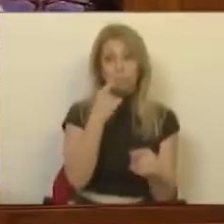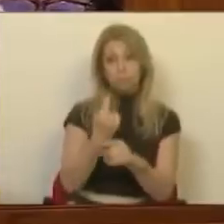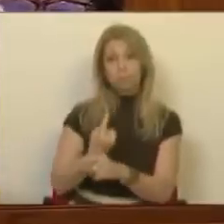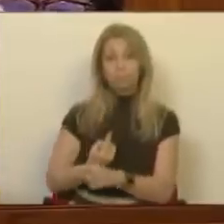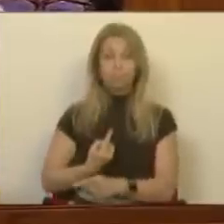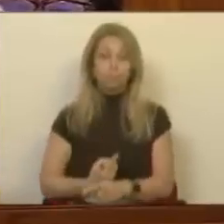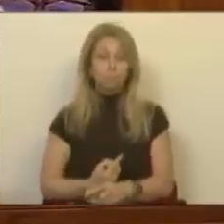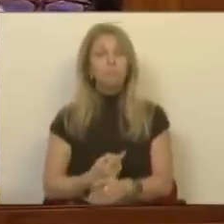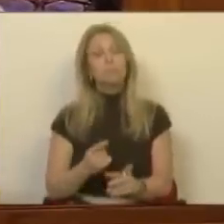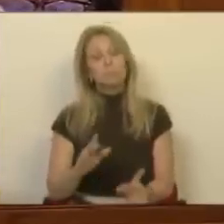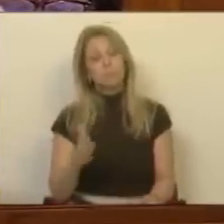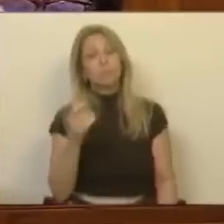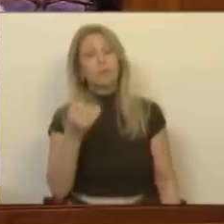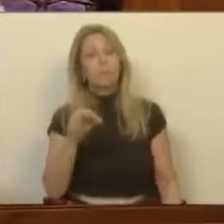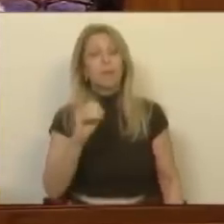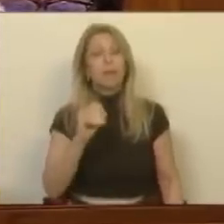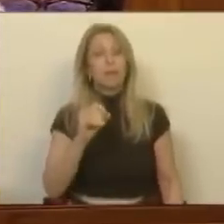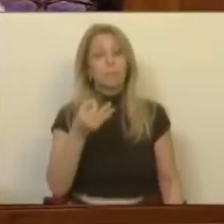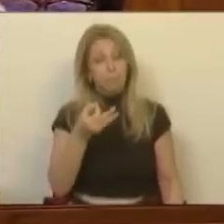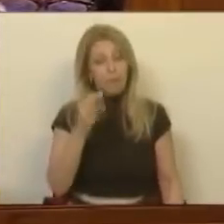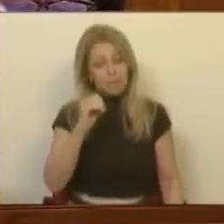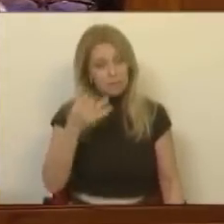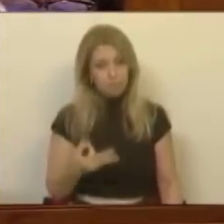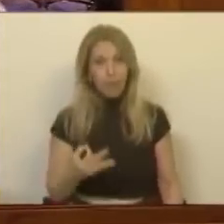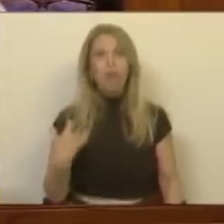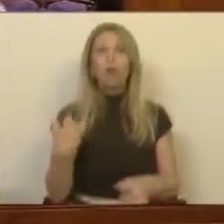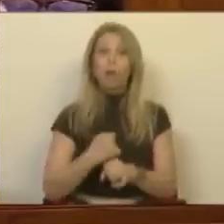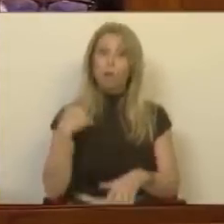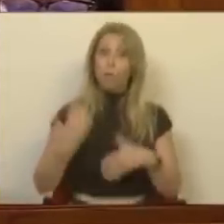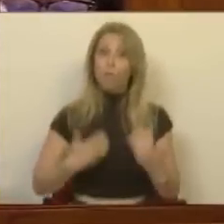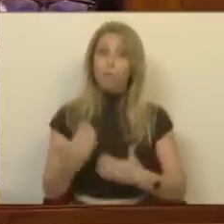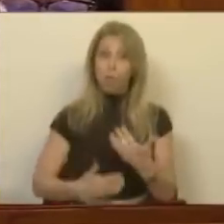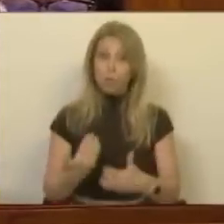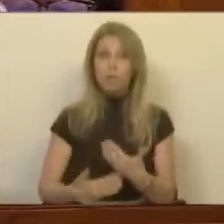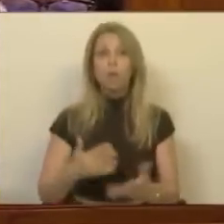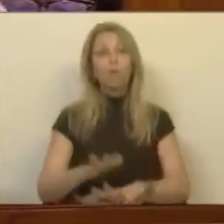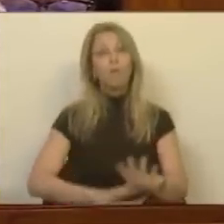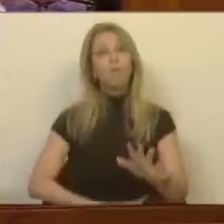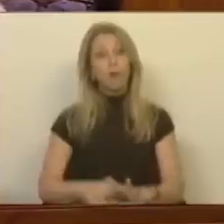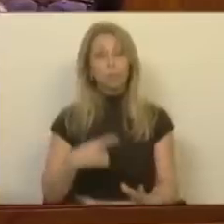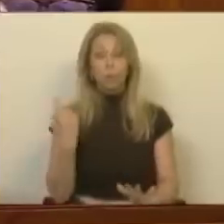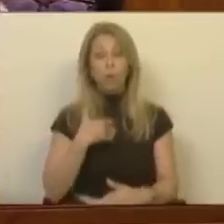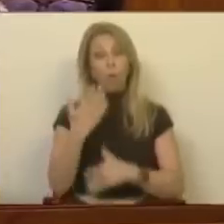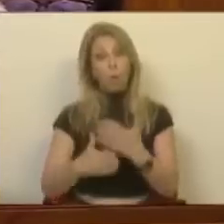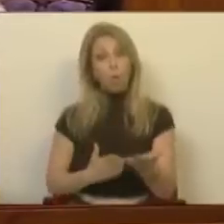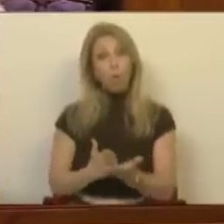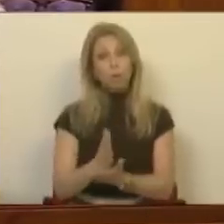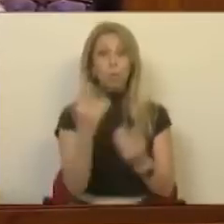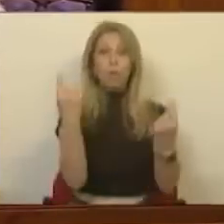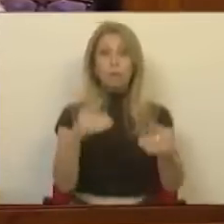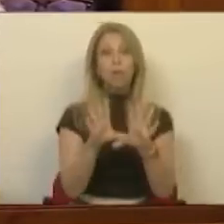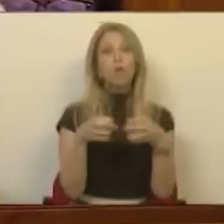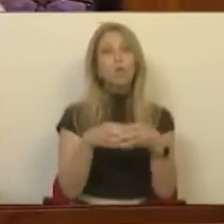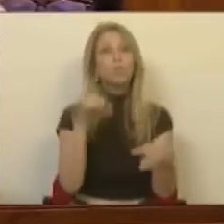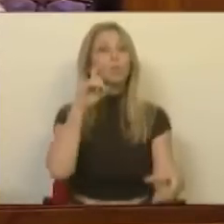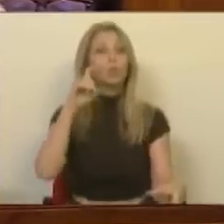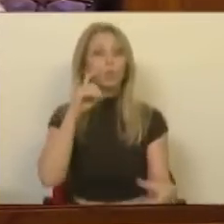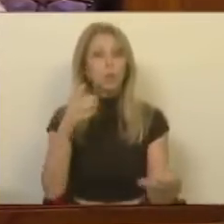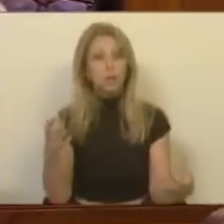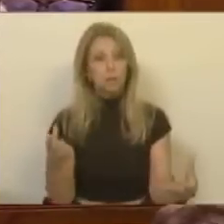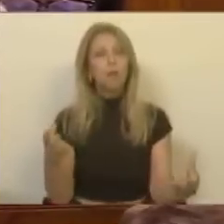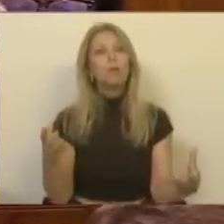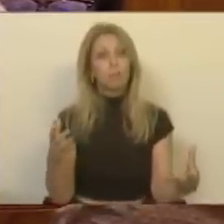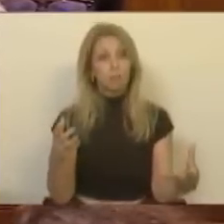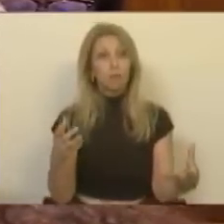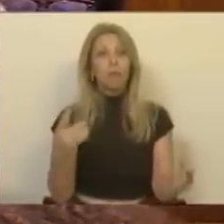dignamente os da PSP desempenham a sua função para podermos continuar a ter eh forças de segurança que